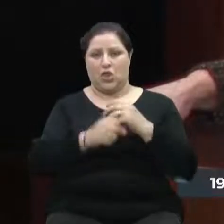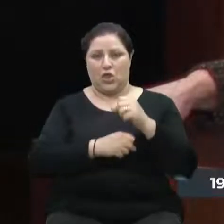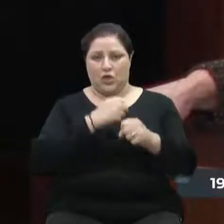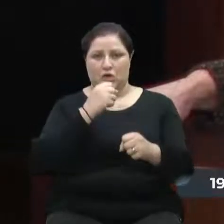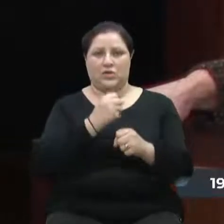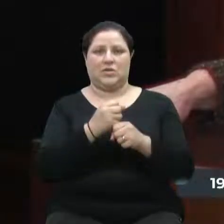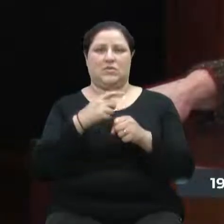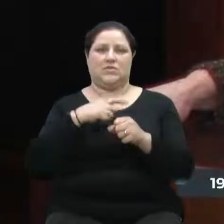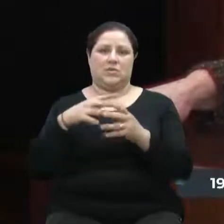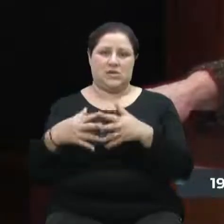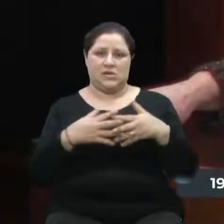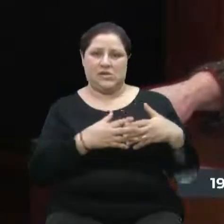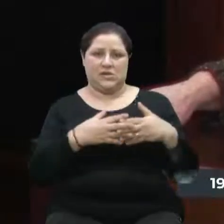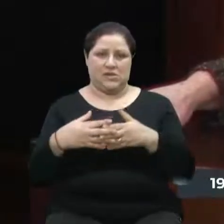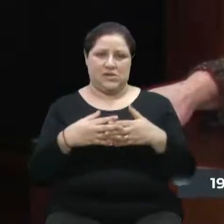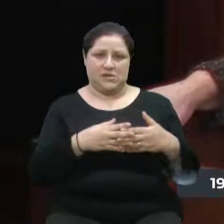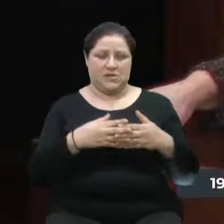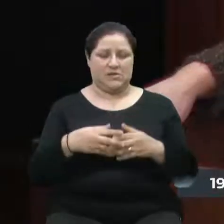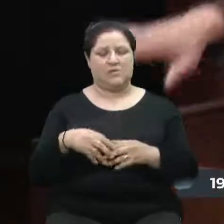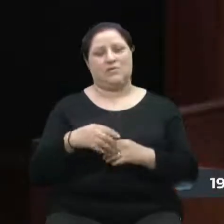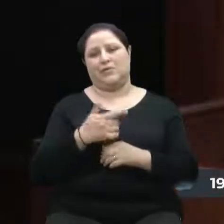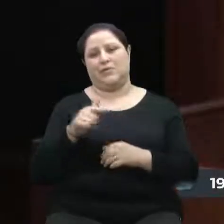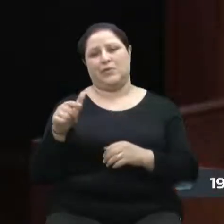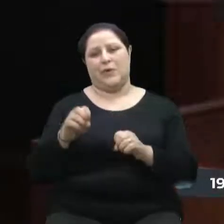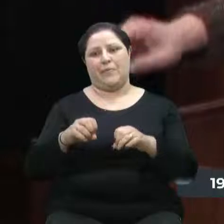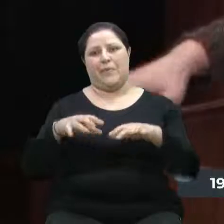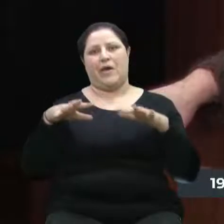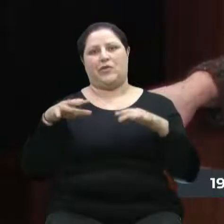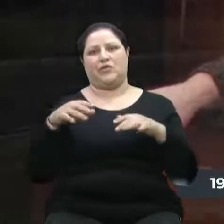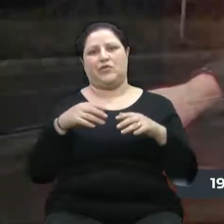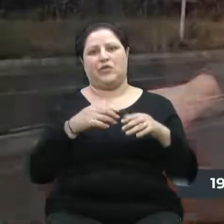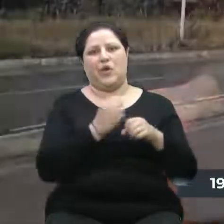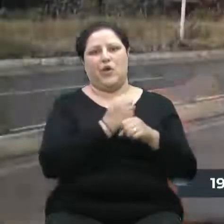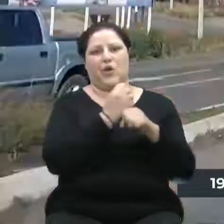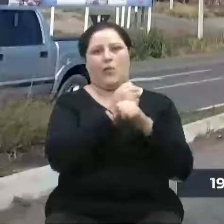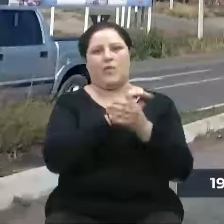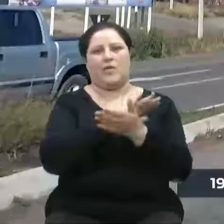vai ter transtorno, né? Então, olhem a situação.